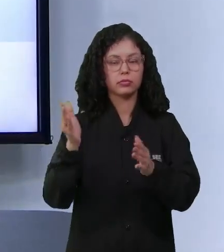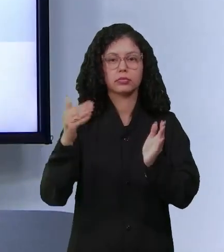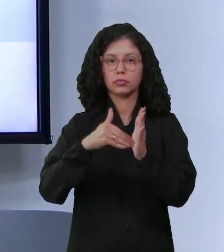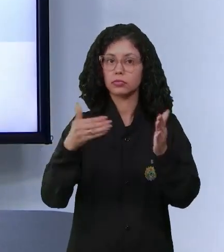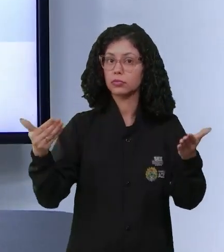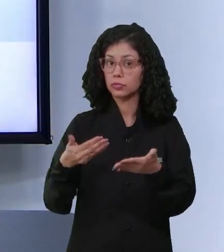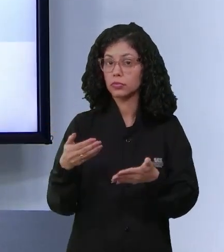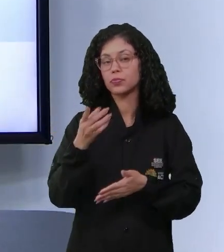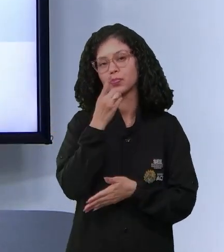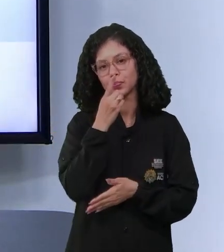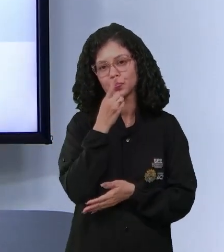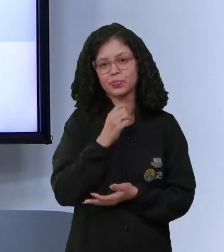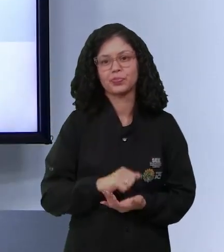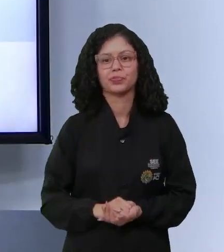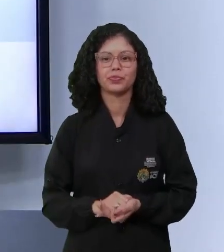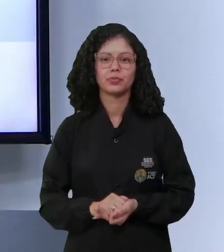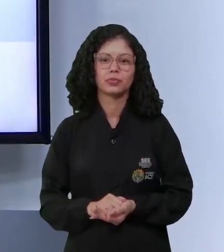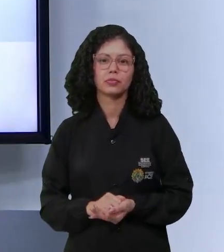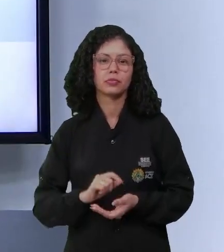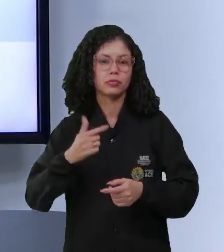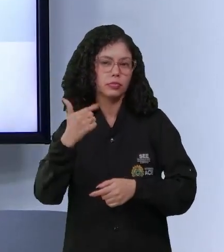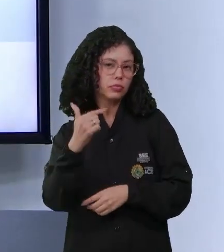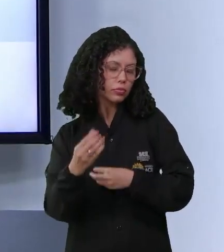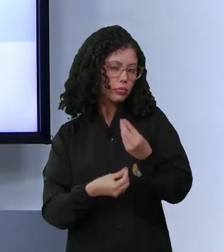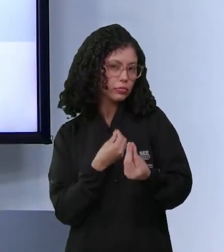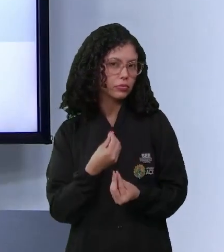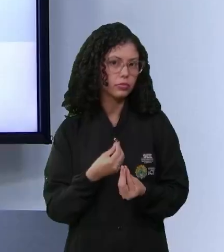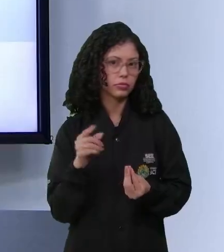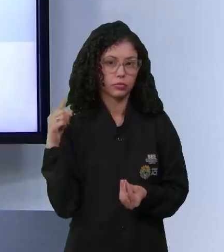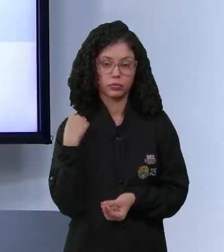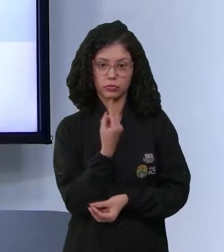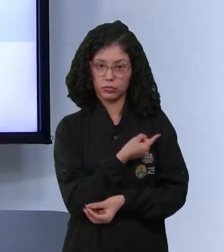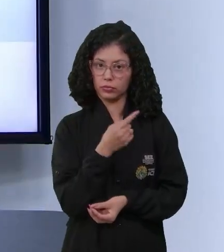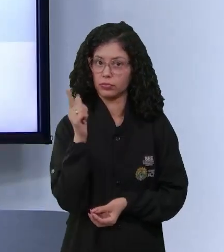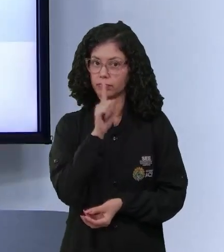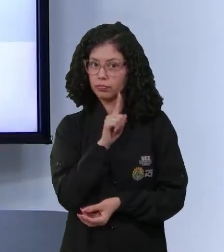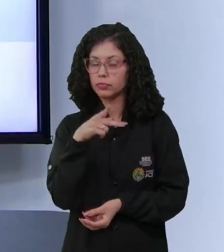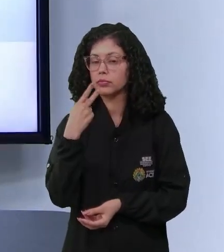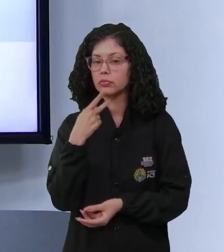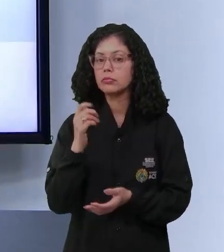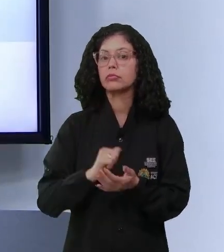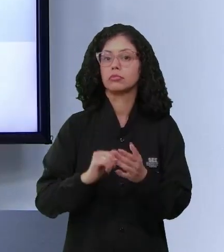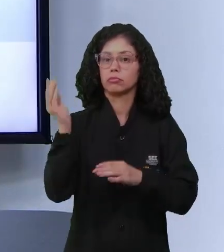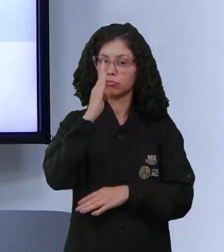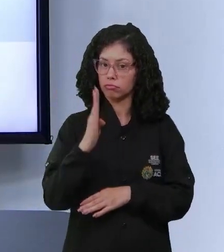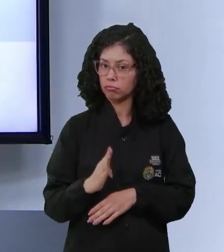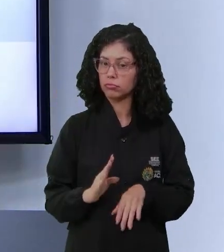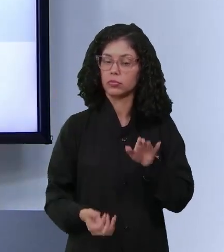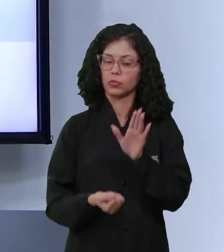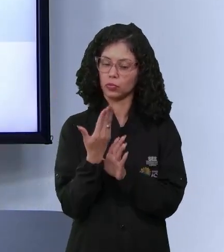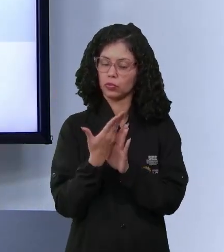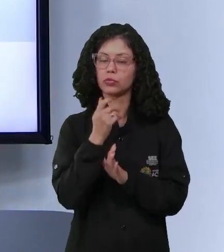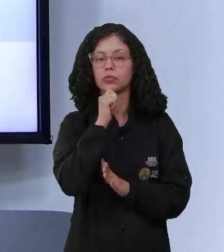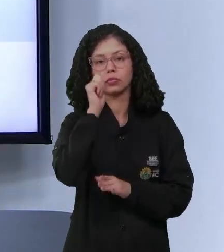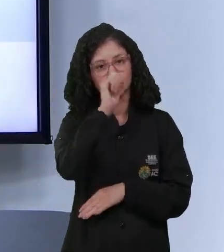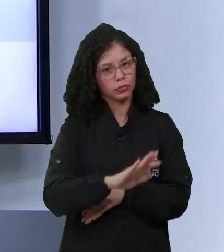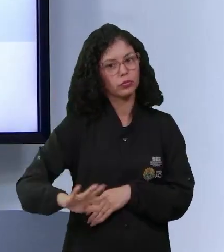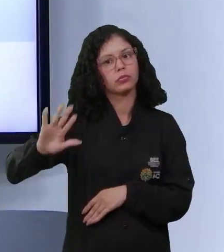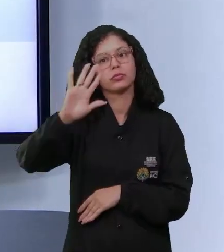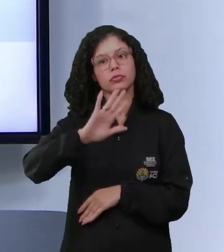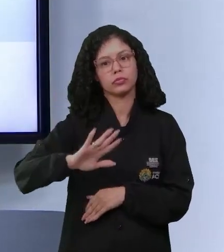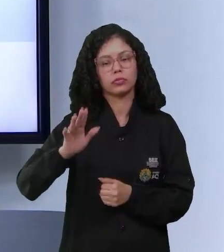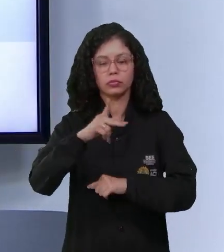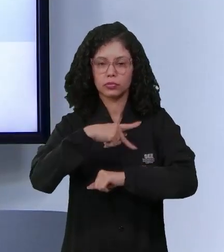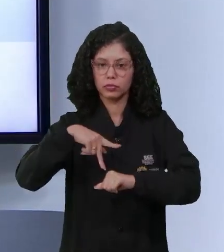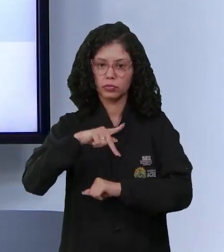até os dias atuais. Não tem como nós falarmos do Brasil, da formação do Brasil enquanto nação,